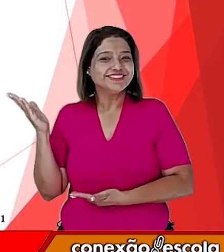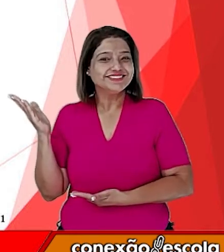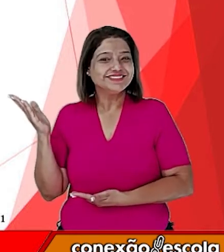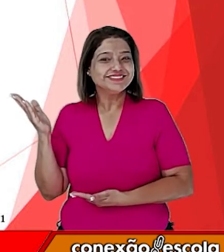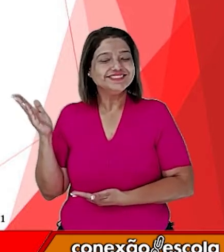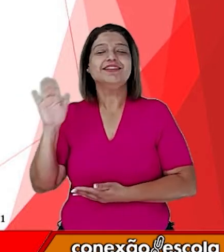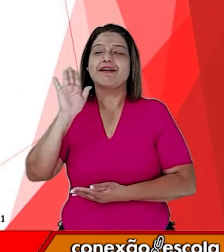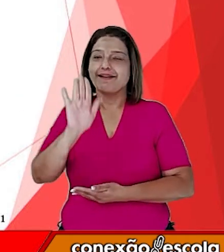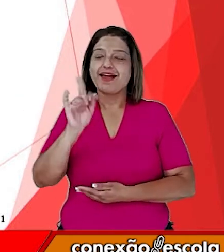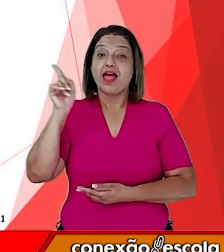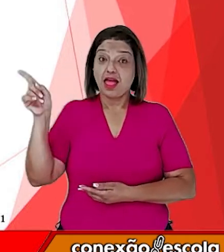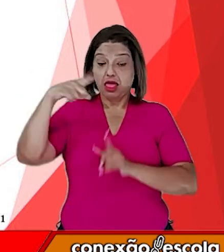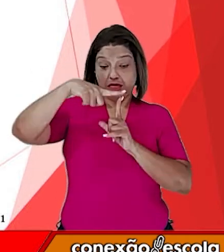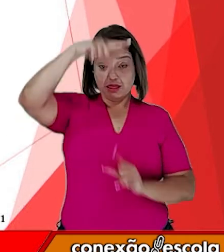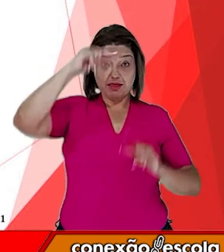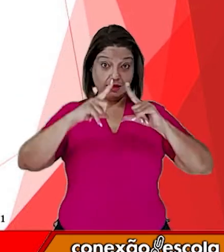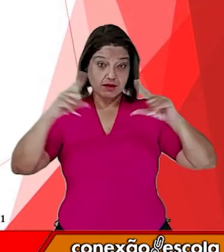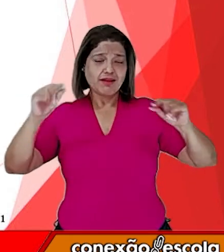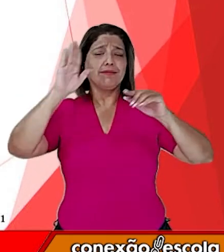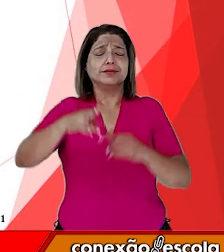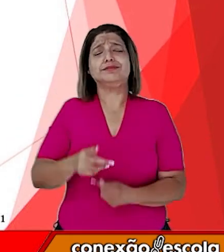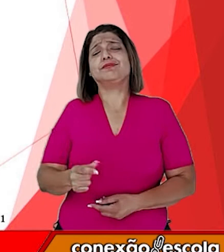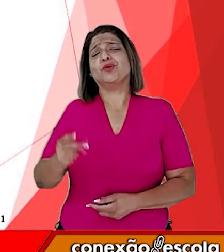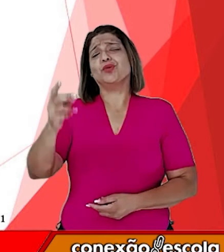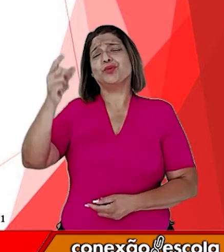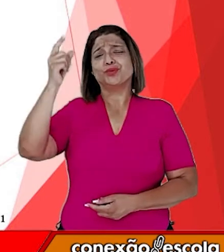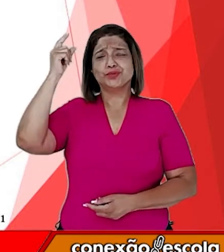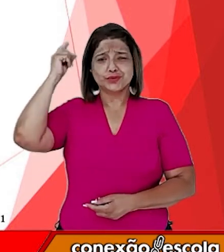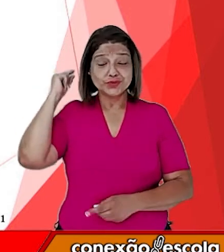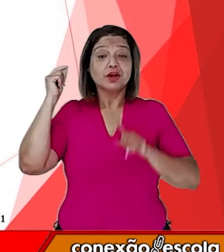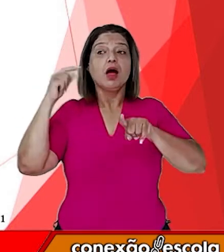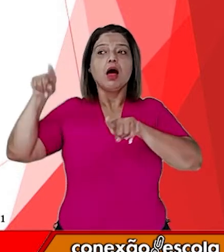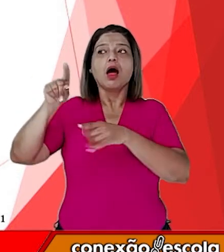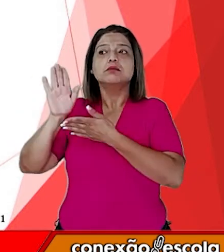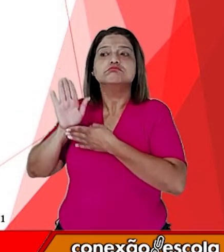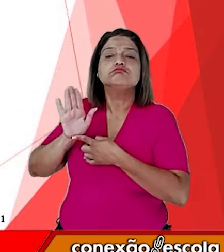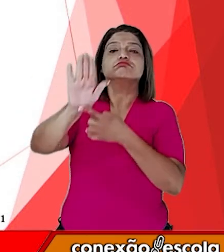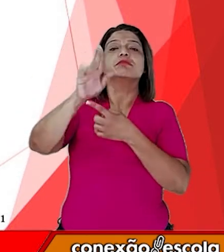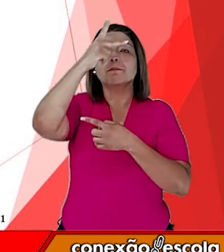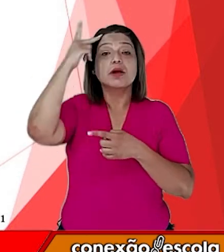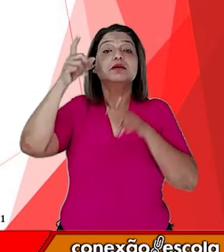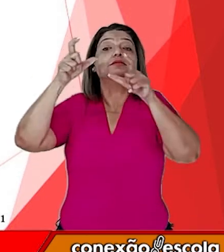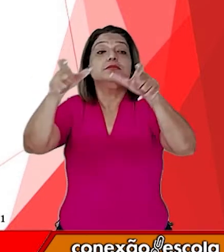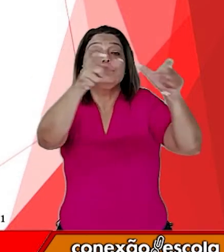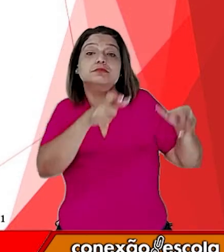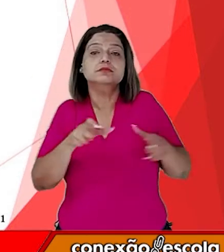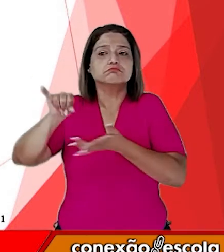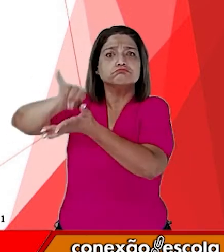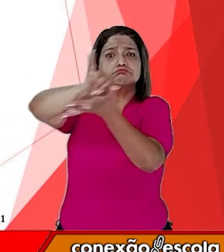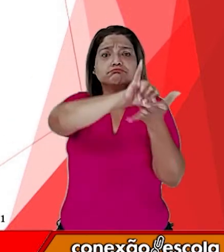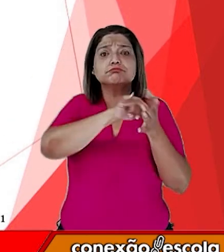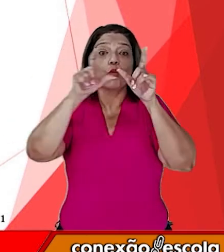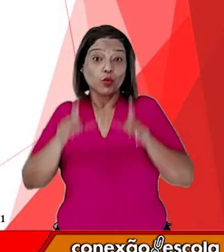Bem, a Rosa dos Ventos é um instrumento antigo utilizado para auxiliar na localização